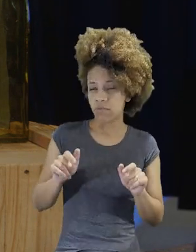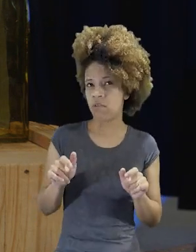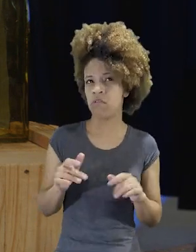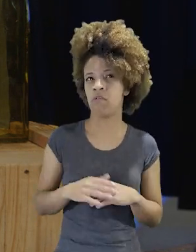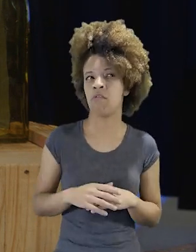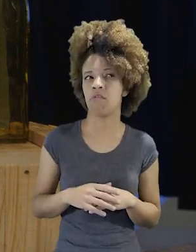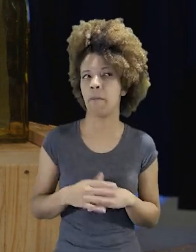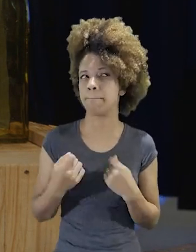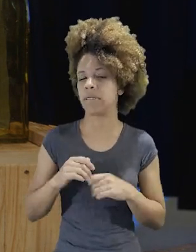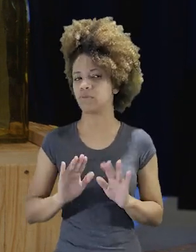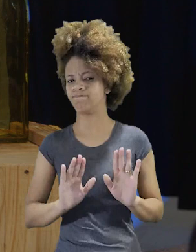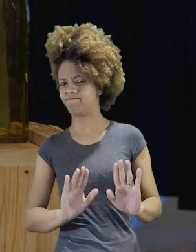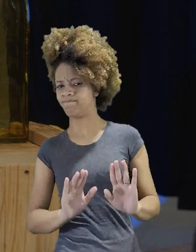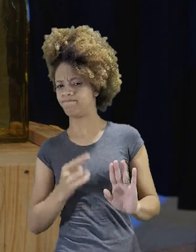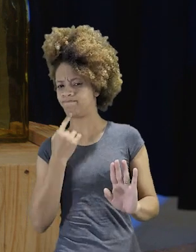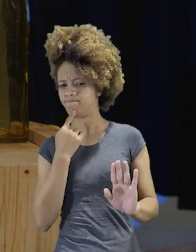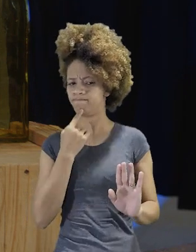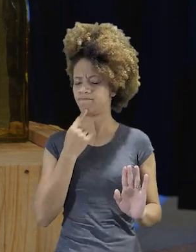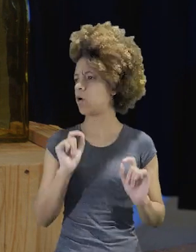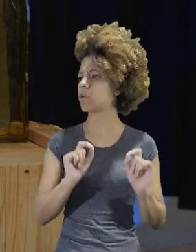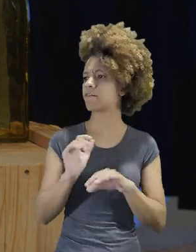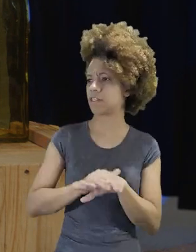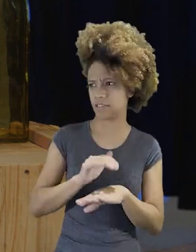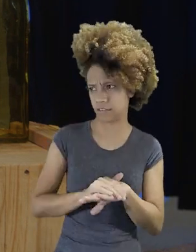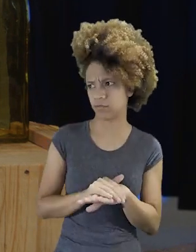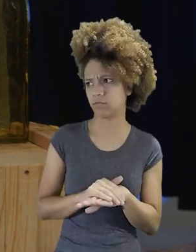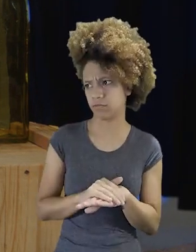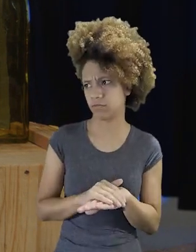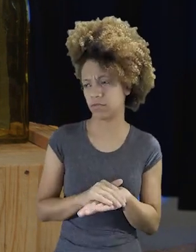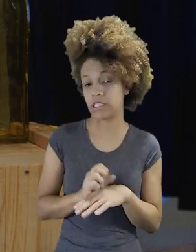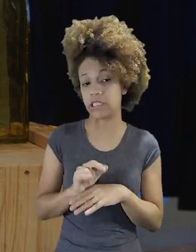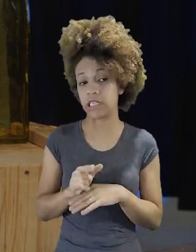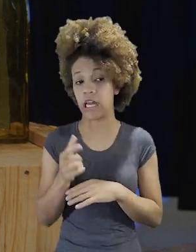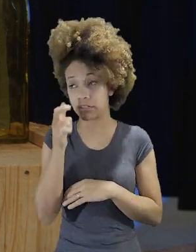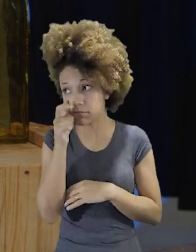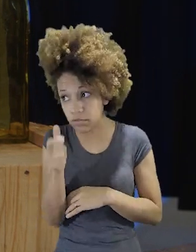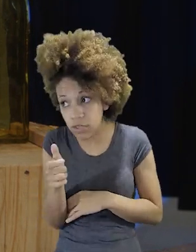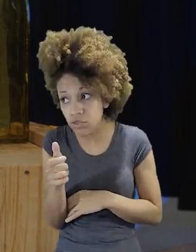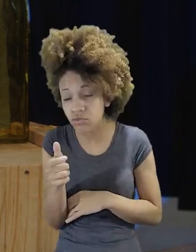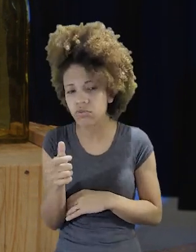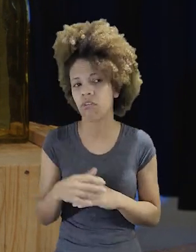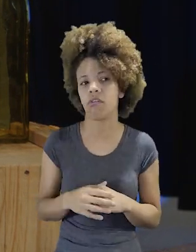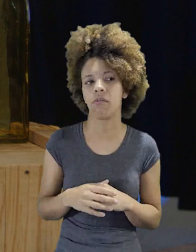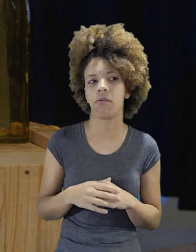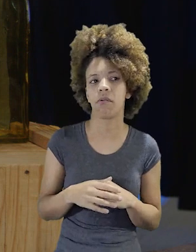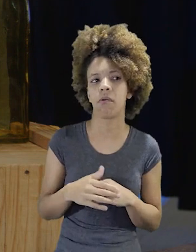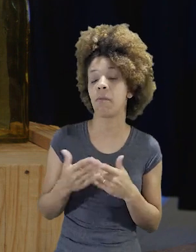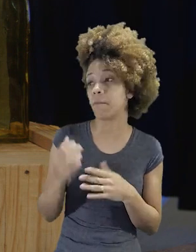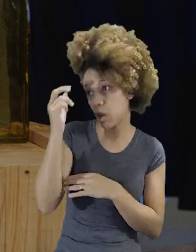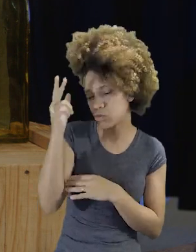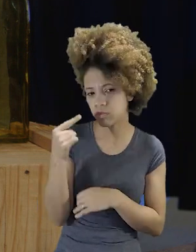as pessoas tiveram que parar para pensar um pouco o que que elas estão fazendo e e se isso era um caminho interessante